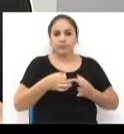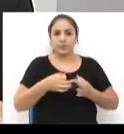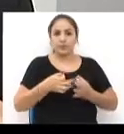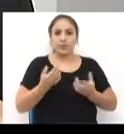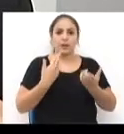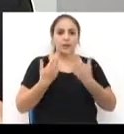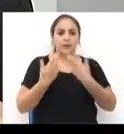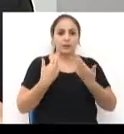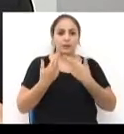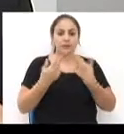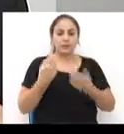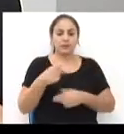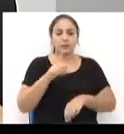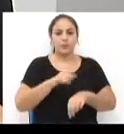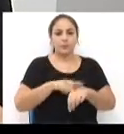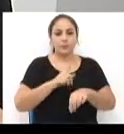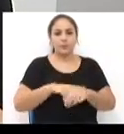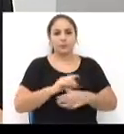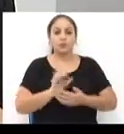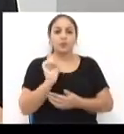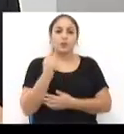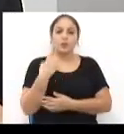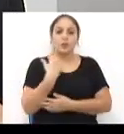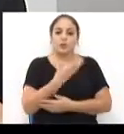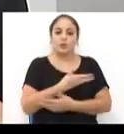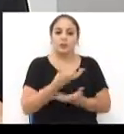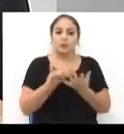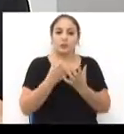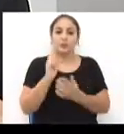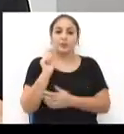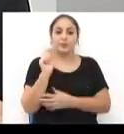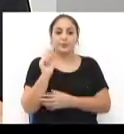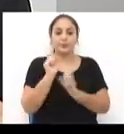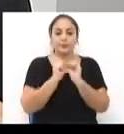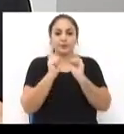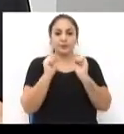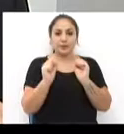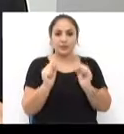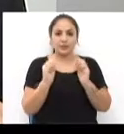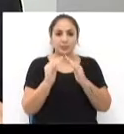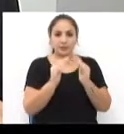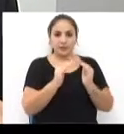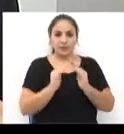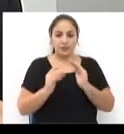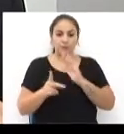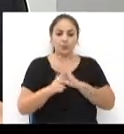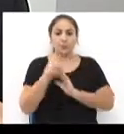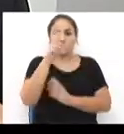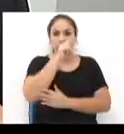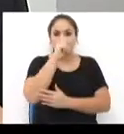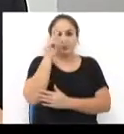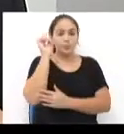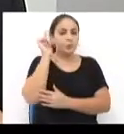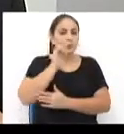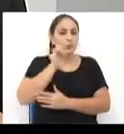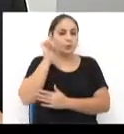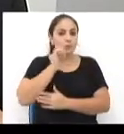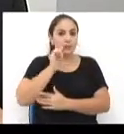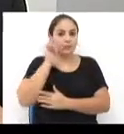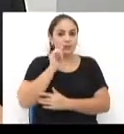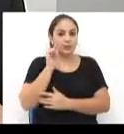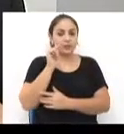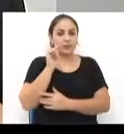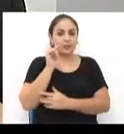relação a essas situações. Então, o que a gente espera é que a Secretaria de Habitação e o próprio Poder Executivo